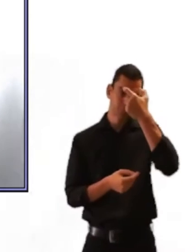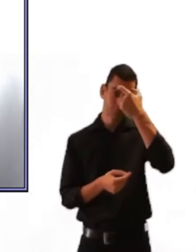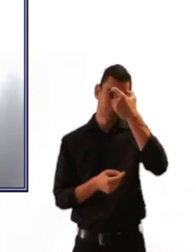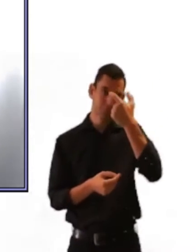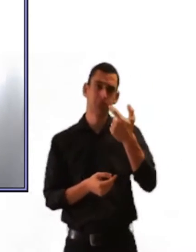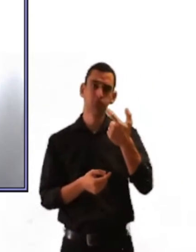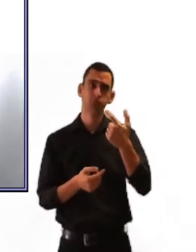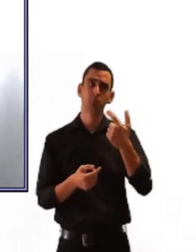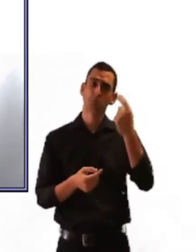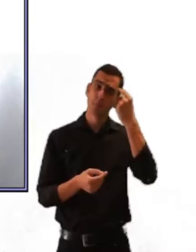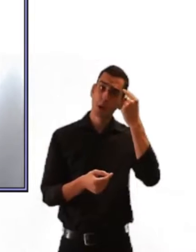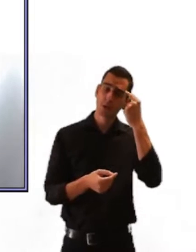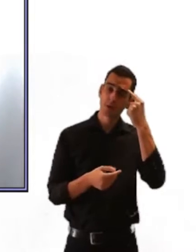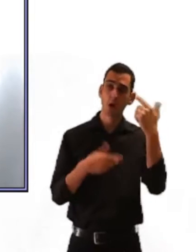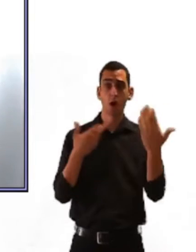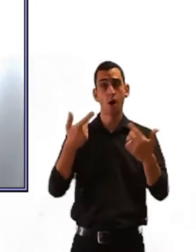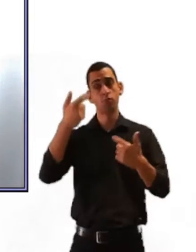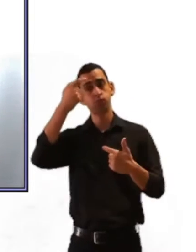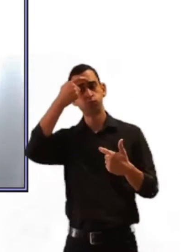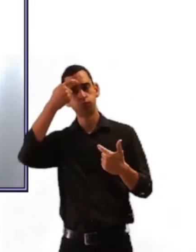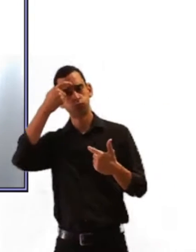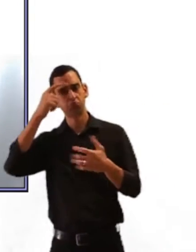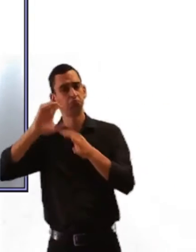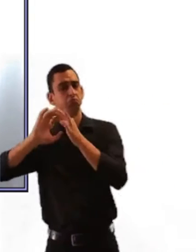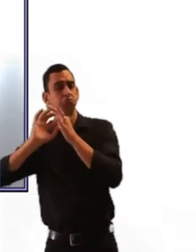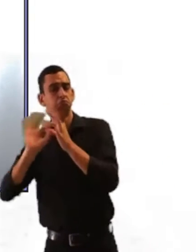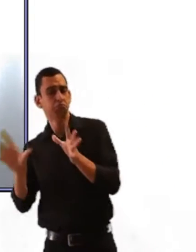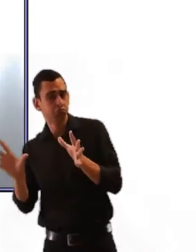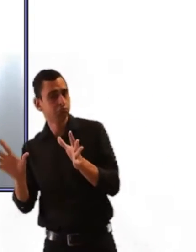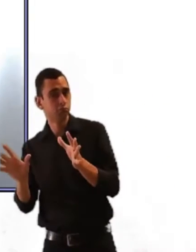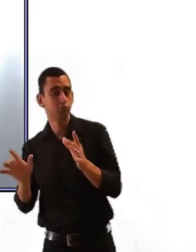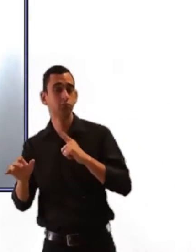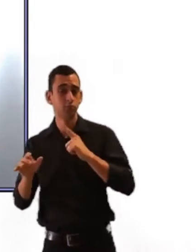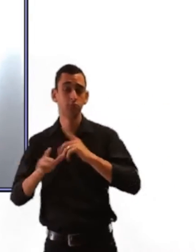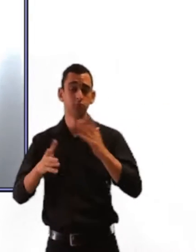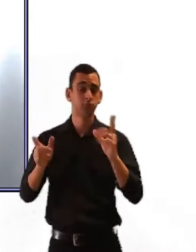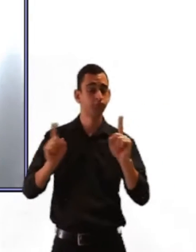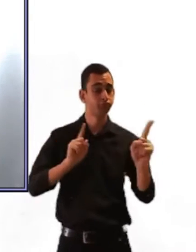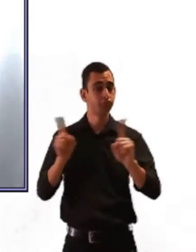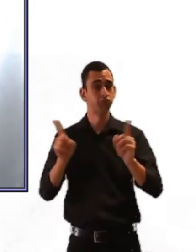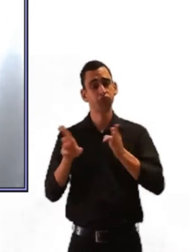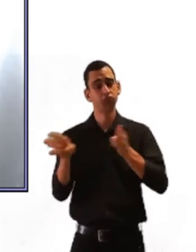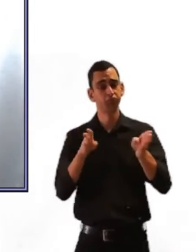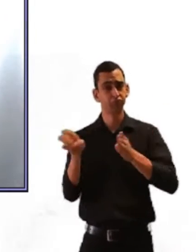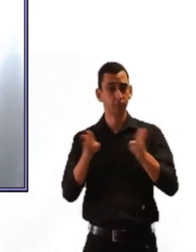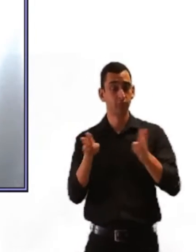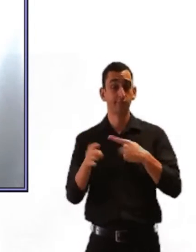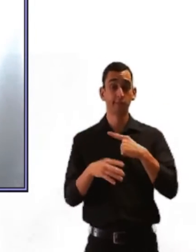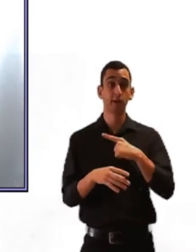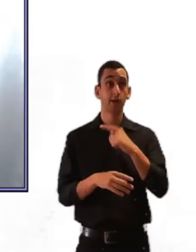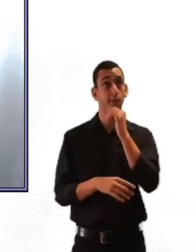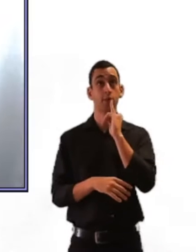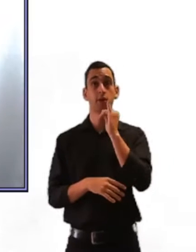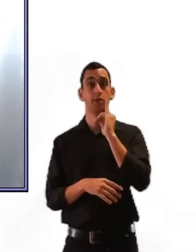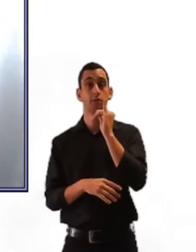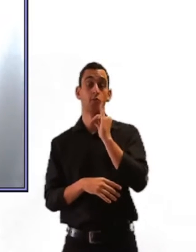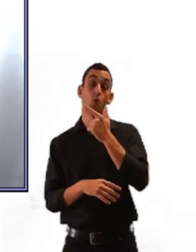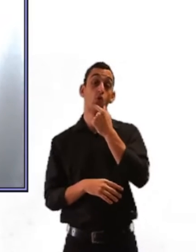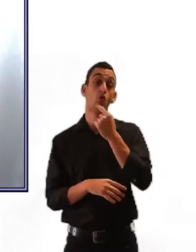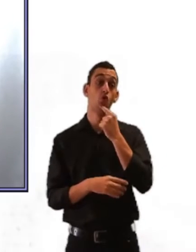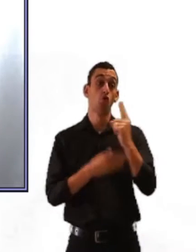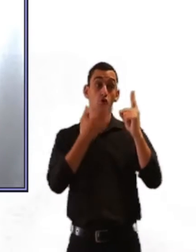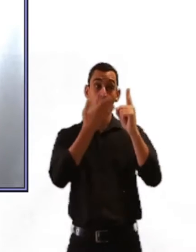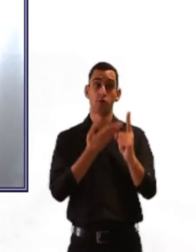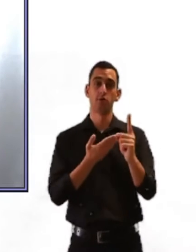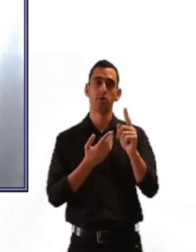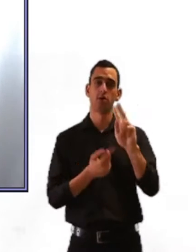levantar algumas questões que até então não eram discutidas, né? Hudson, por exemplo, ele fala que o